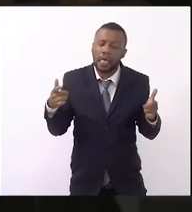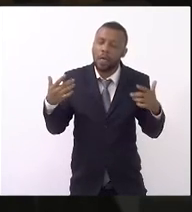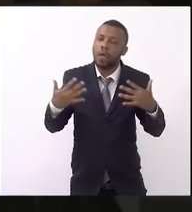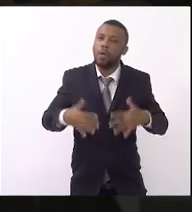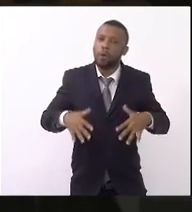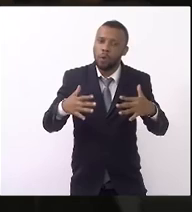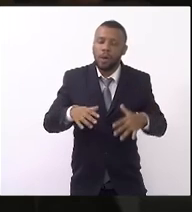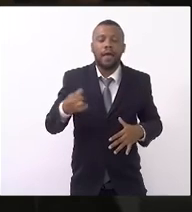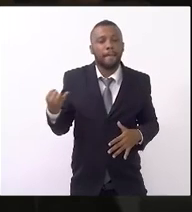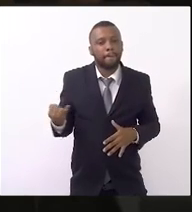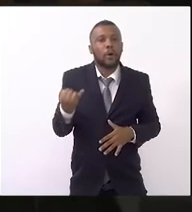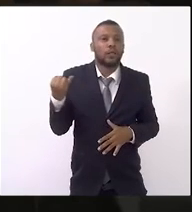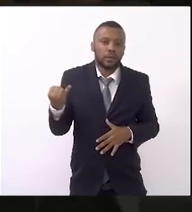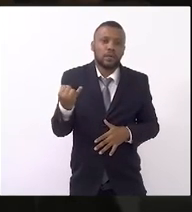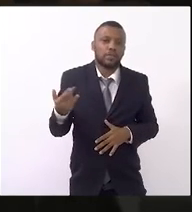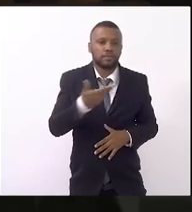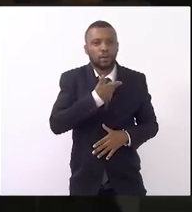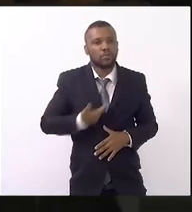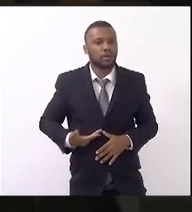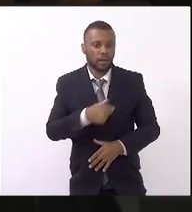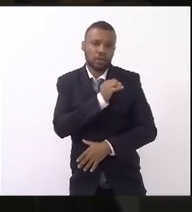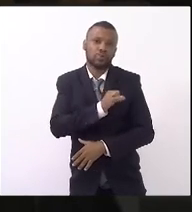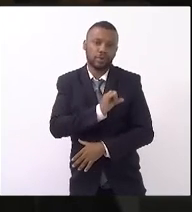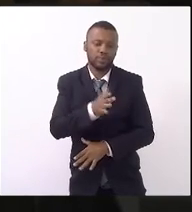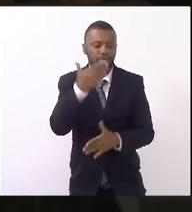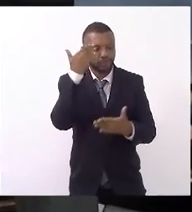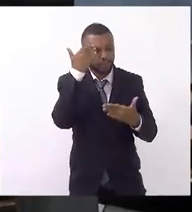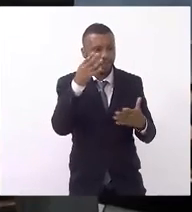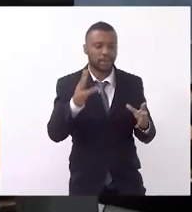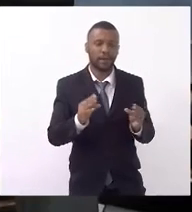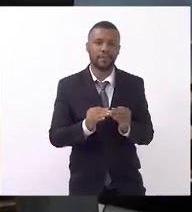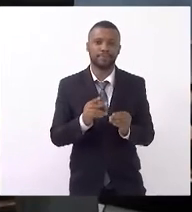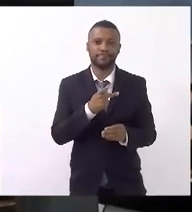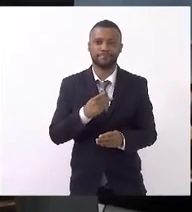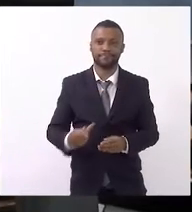absolutamente relevante para o nosso Estado do Rio de Janeiro. Muito obrigado, senhora presidente.